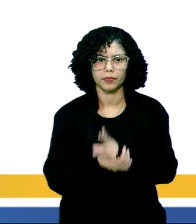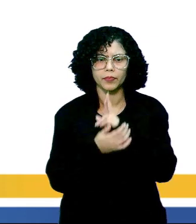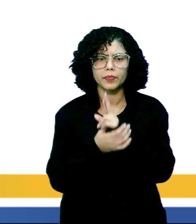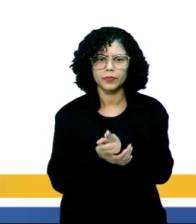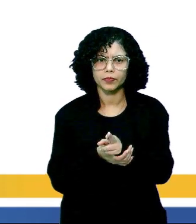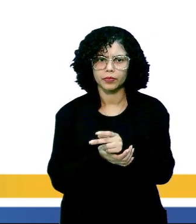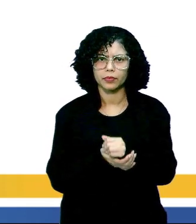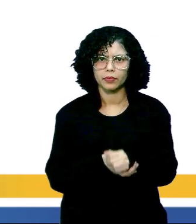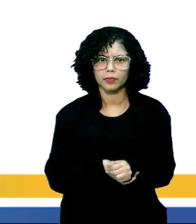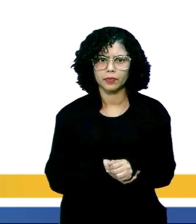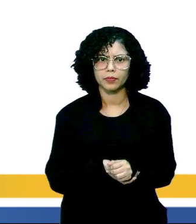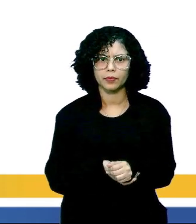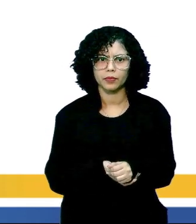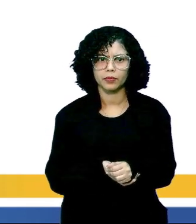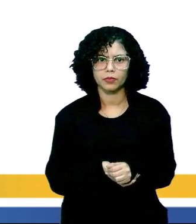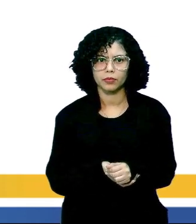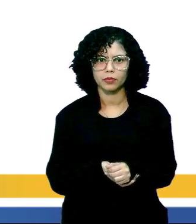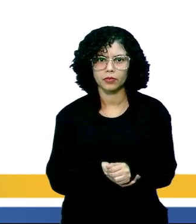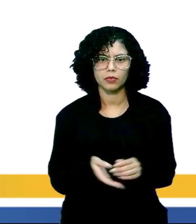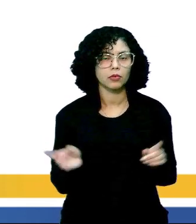nossa resposta?